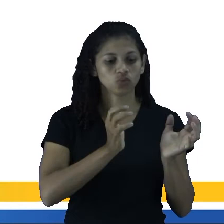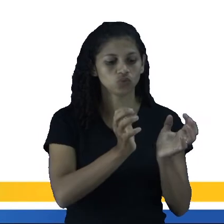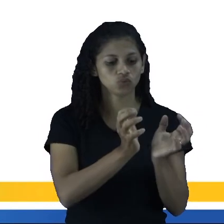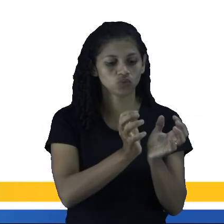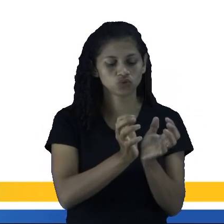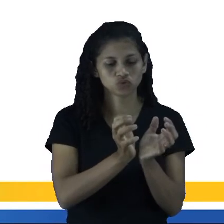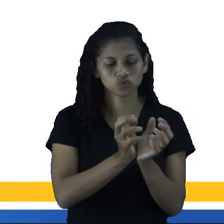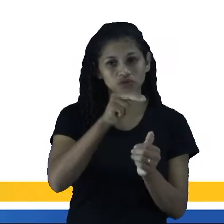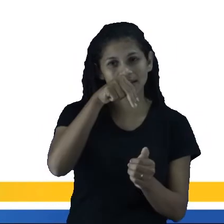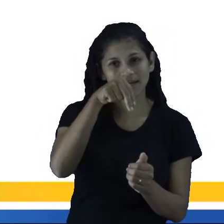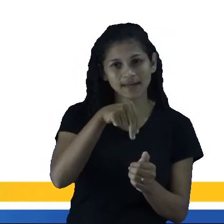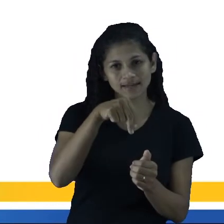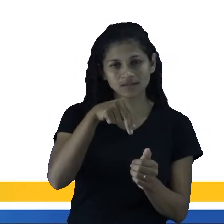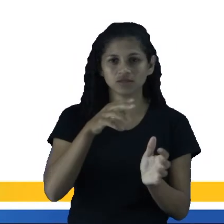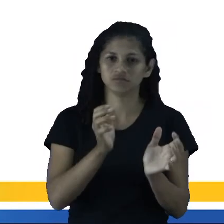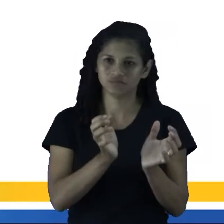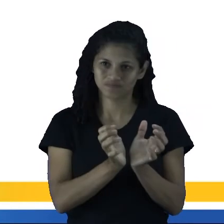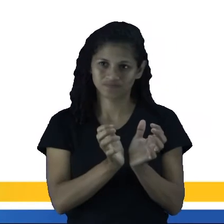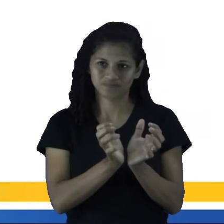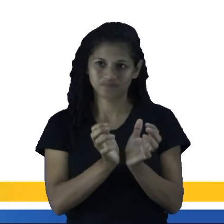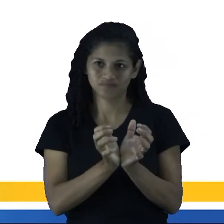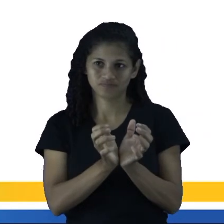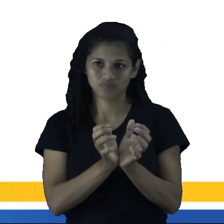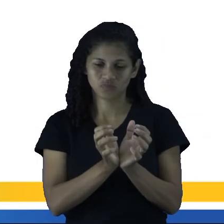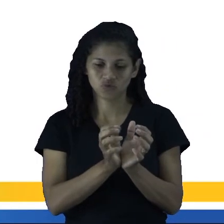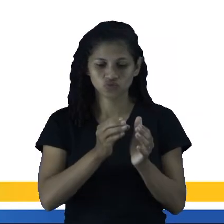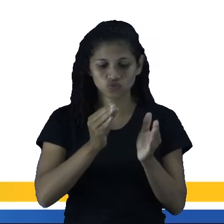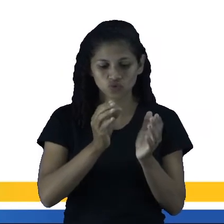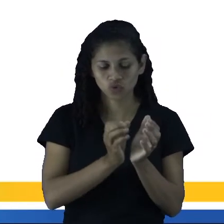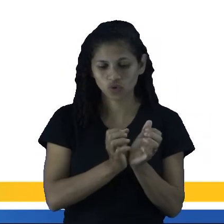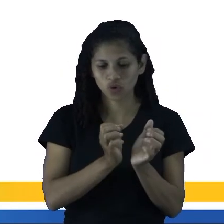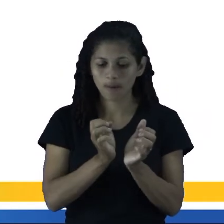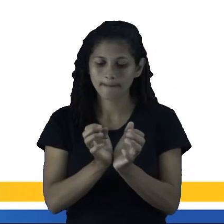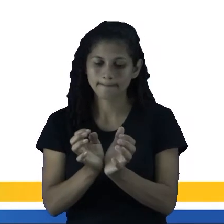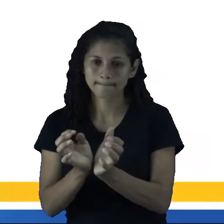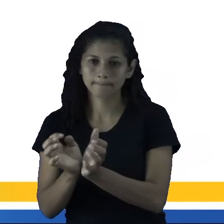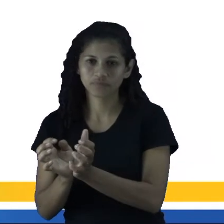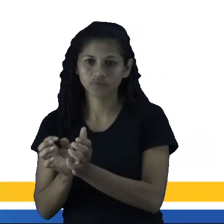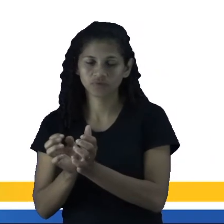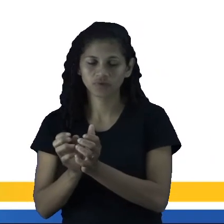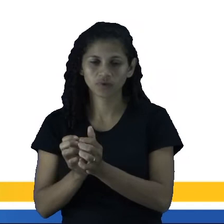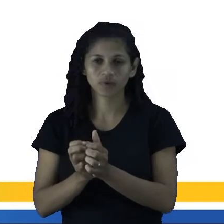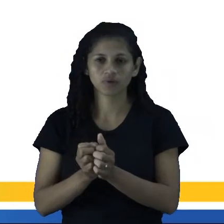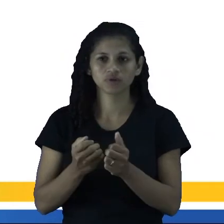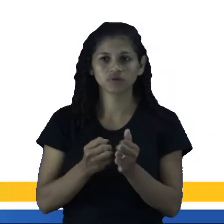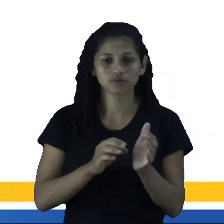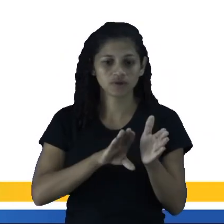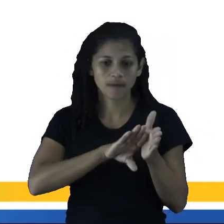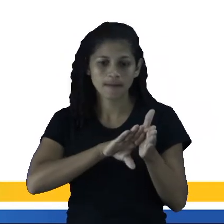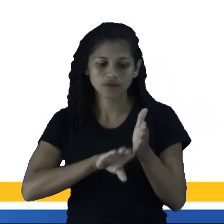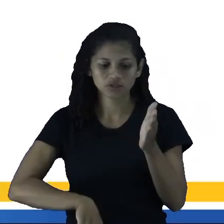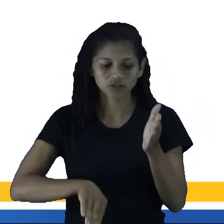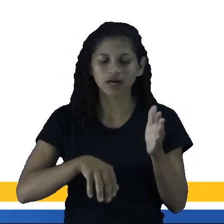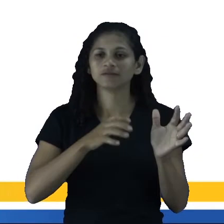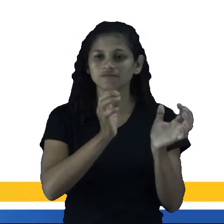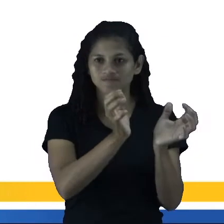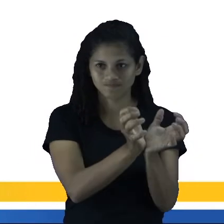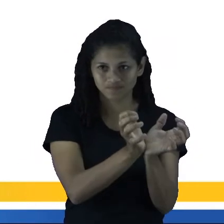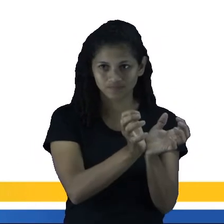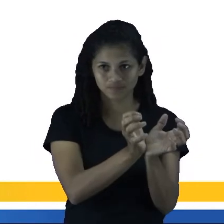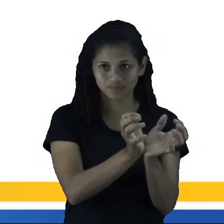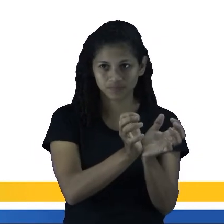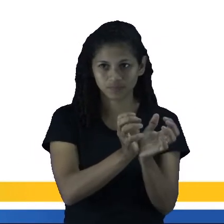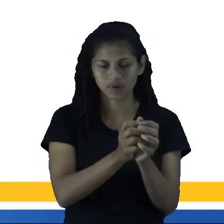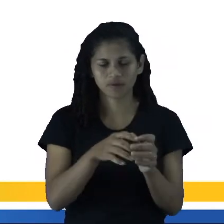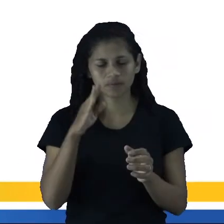N elementos. Os subconjuntos que eu conseguir formar vão ser tirados desse total. Essa característica é fundamental